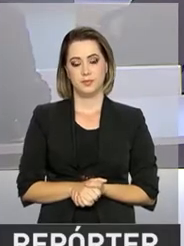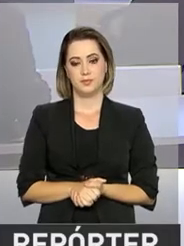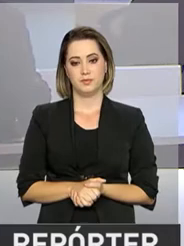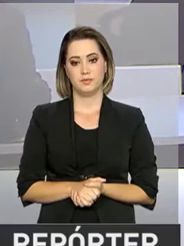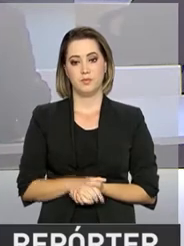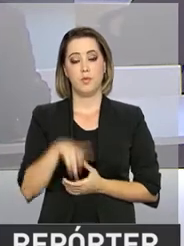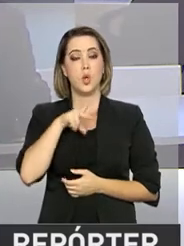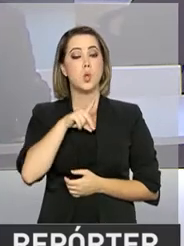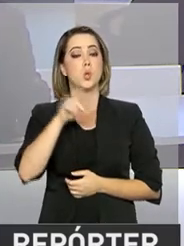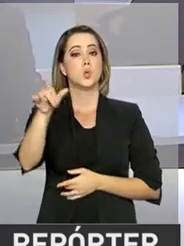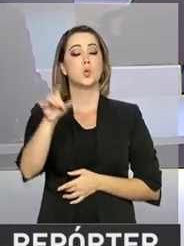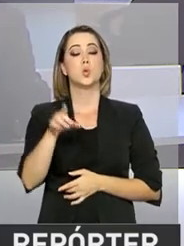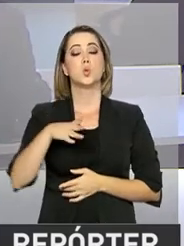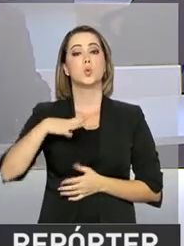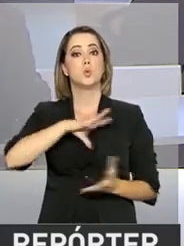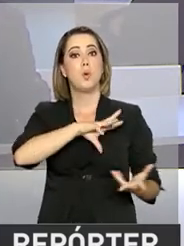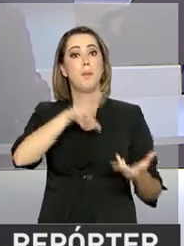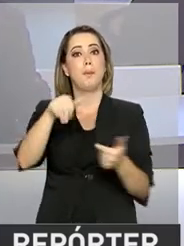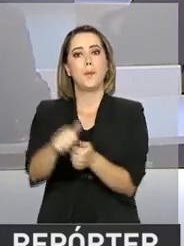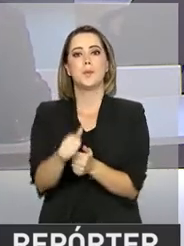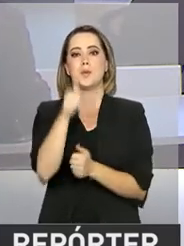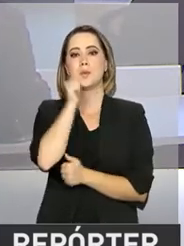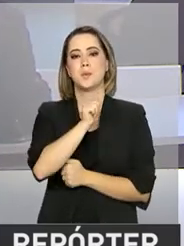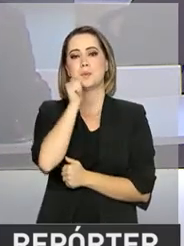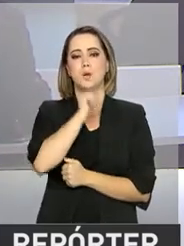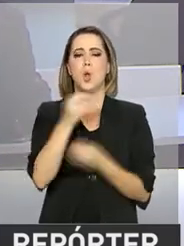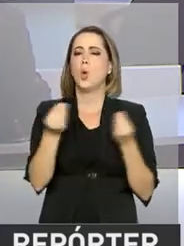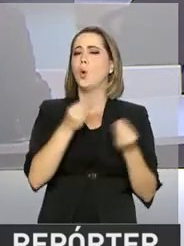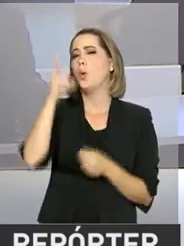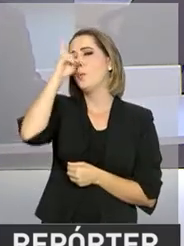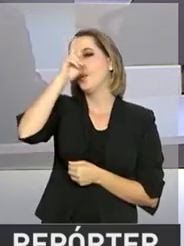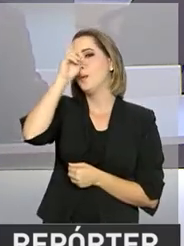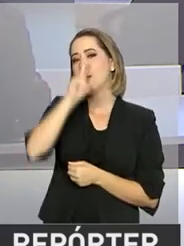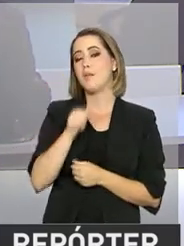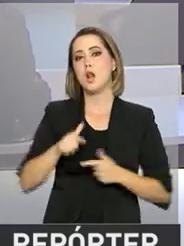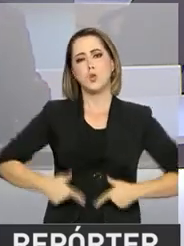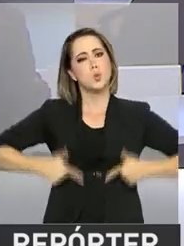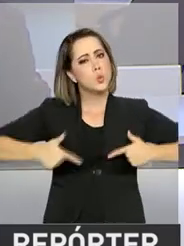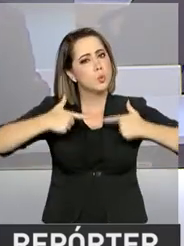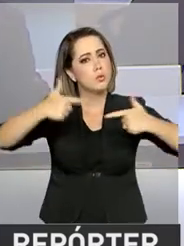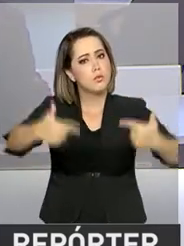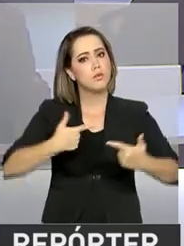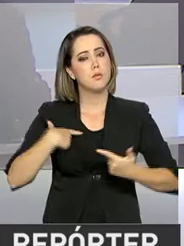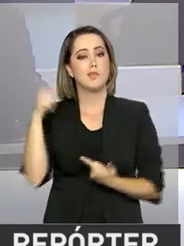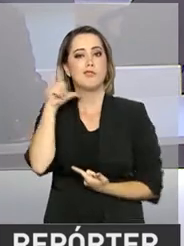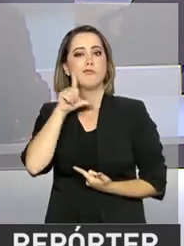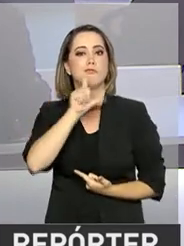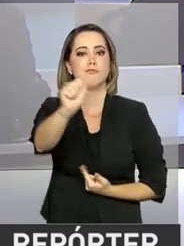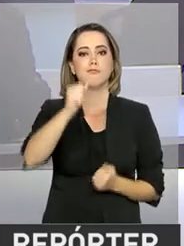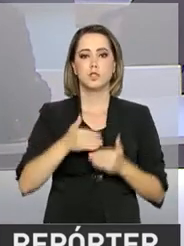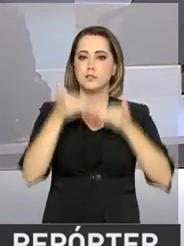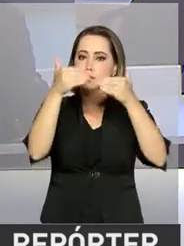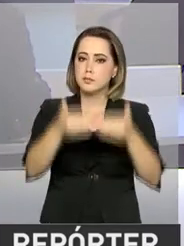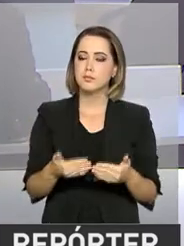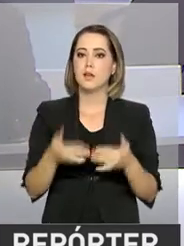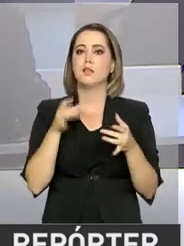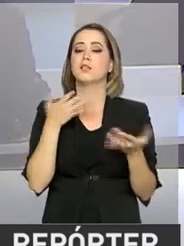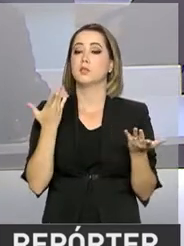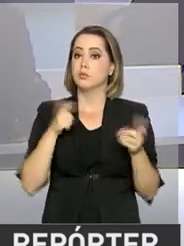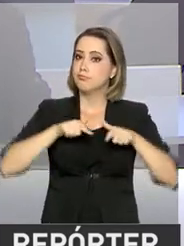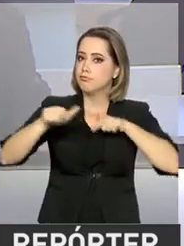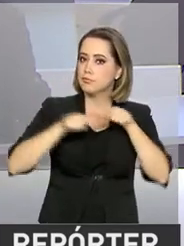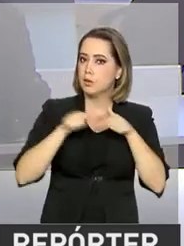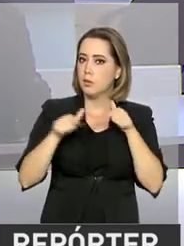E no Dia Internacional da Mulher, como não lembrar a história de luta delas para conquistar espaço no mercado de trabalho, não é?